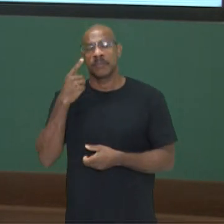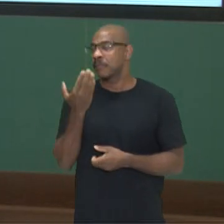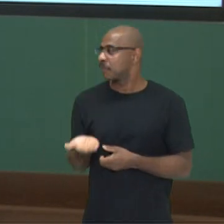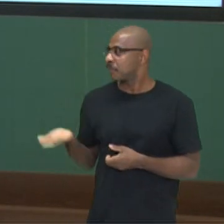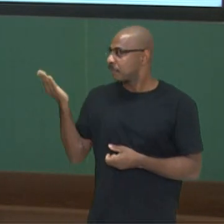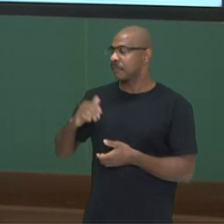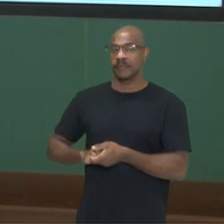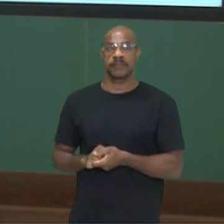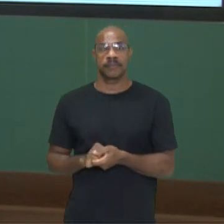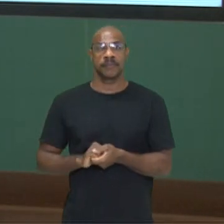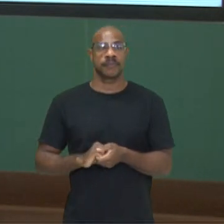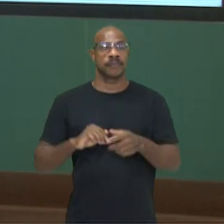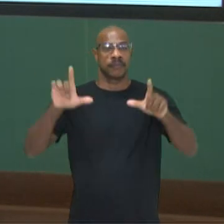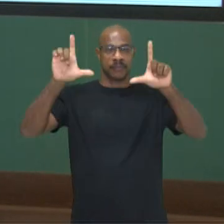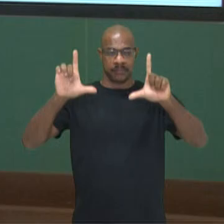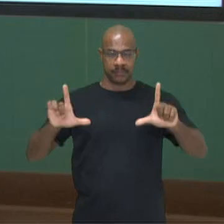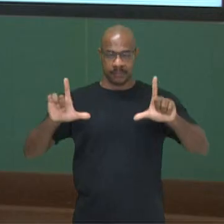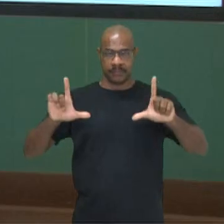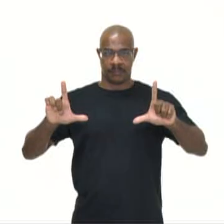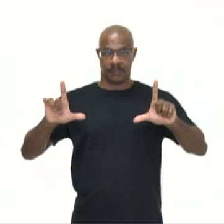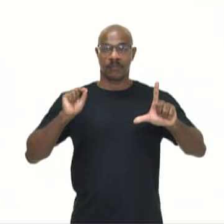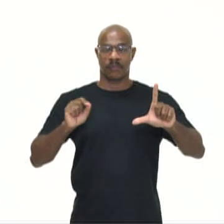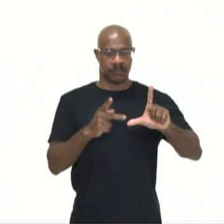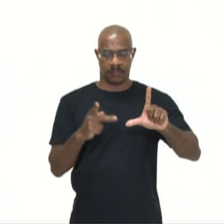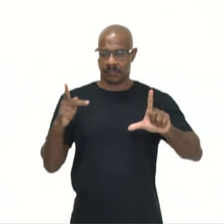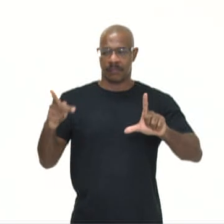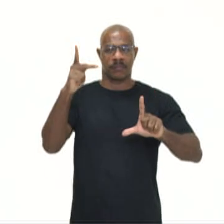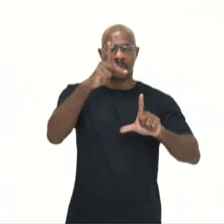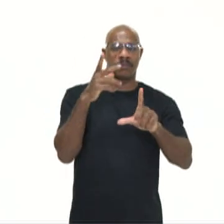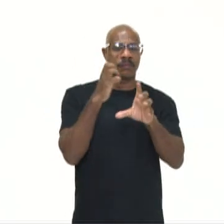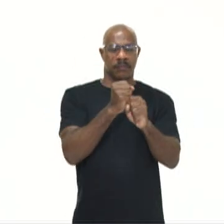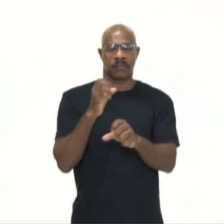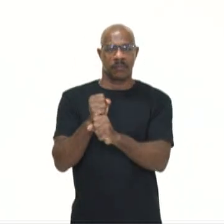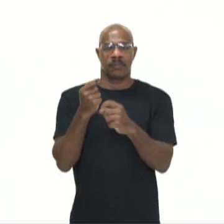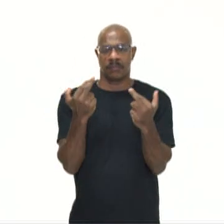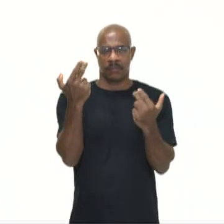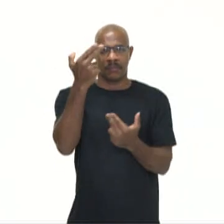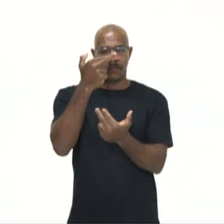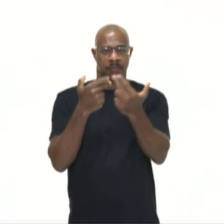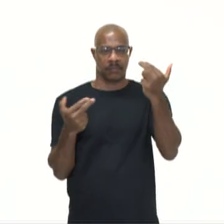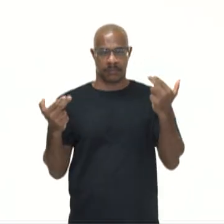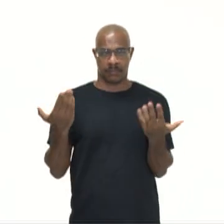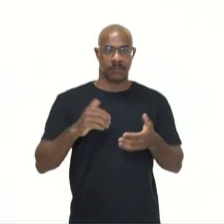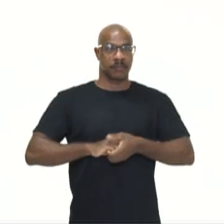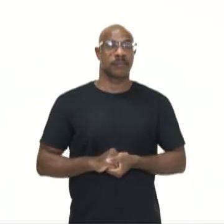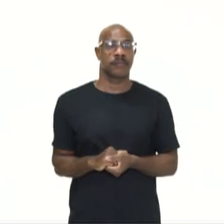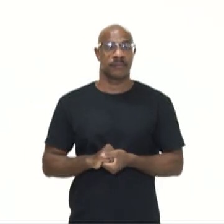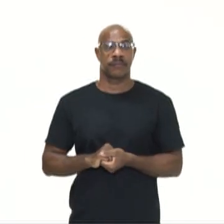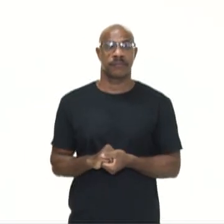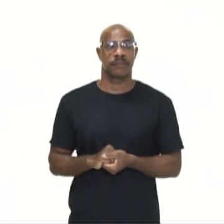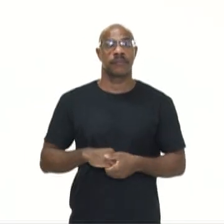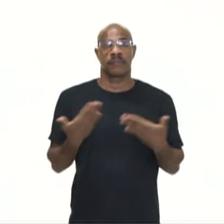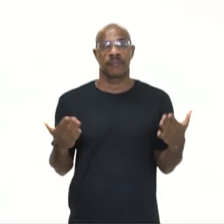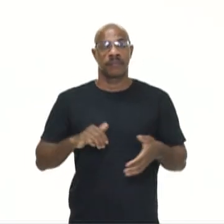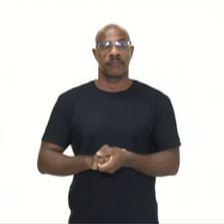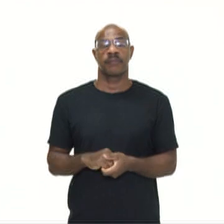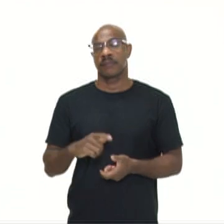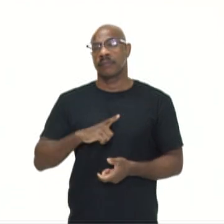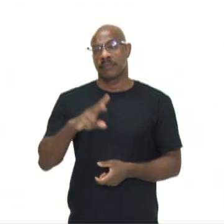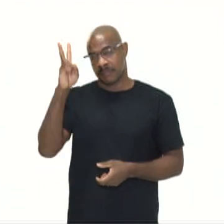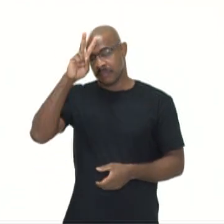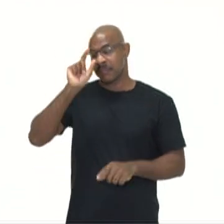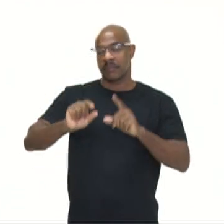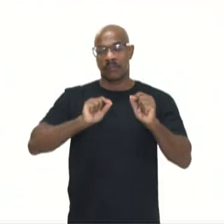lembrando, quadrado é um polígono que tem todos os ladinhos iguais, certo? E aí temos que